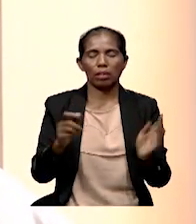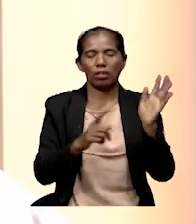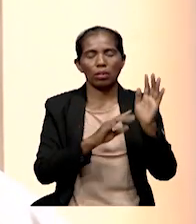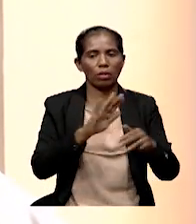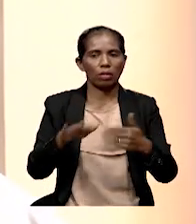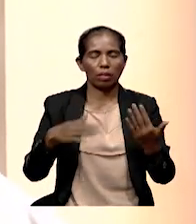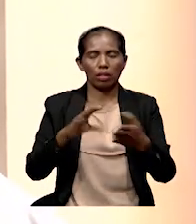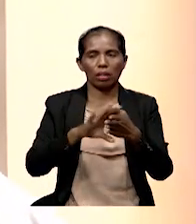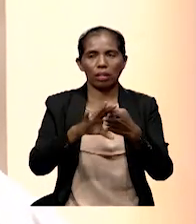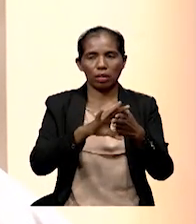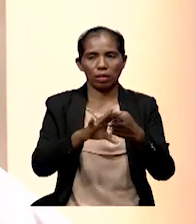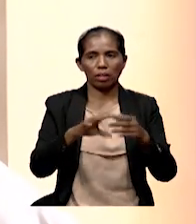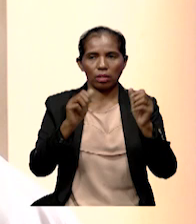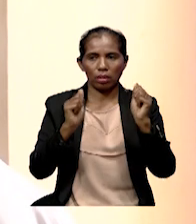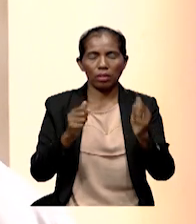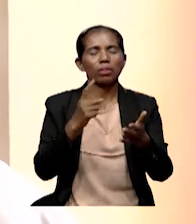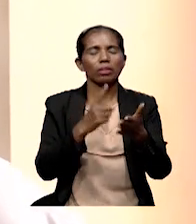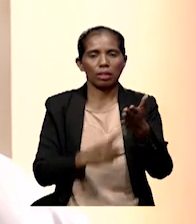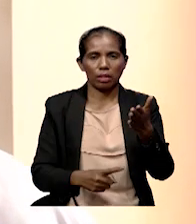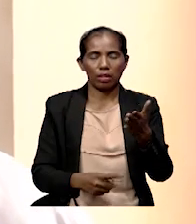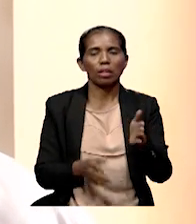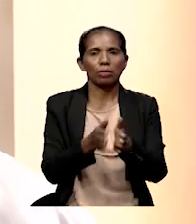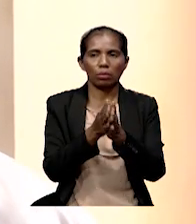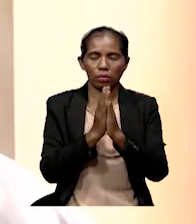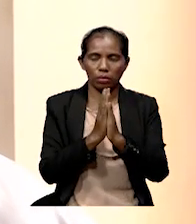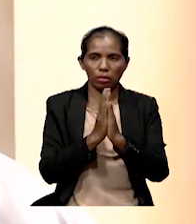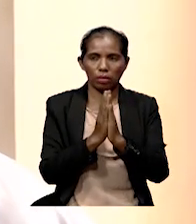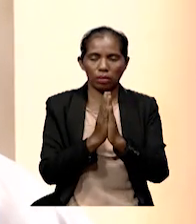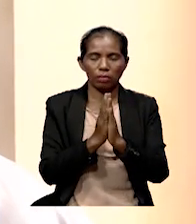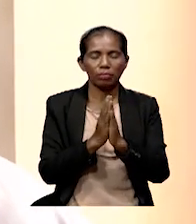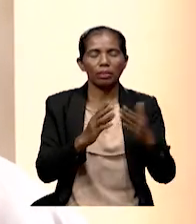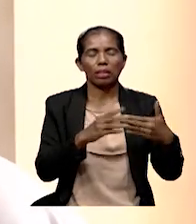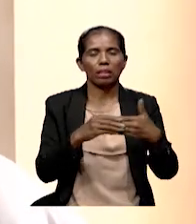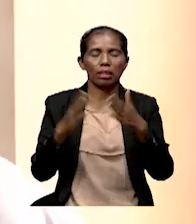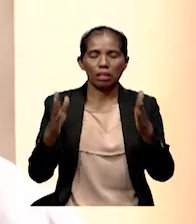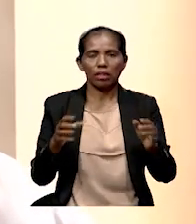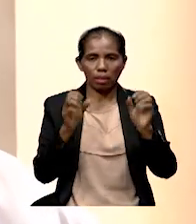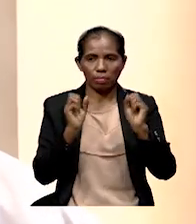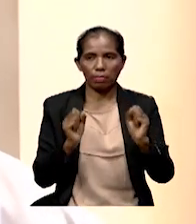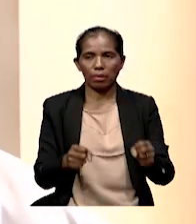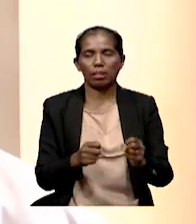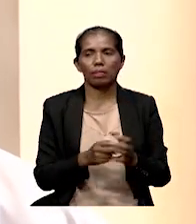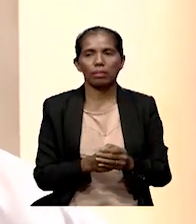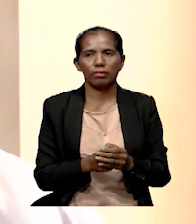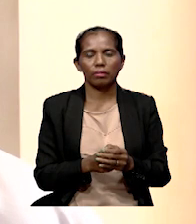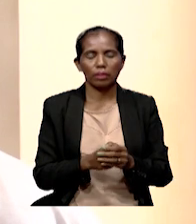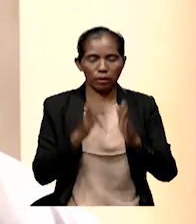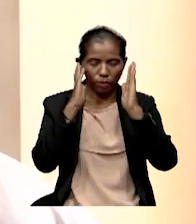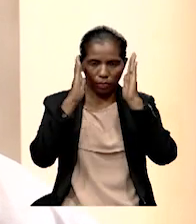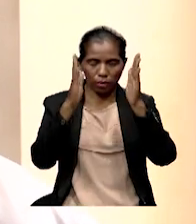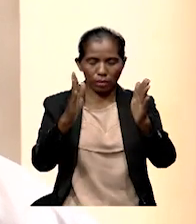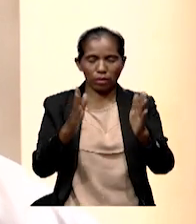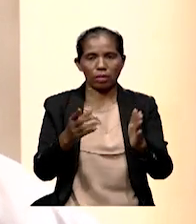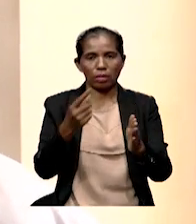apresenta a carta ida, o conteúdo saída, russo, ato na Eulonsira, Sebelet, tau consideração e